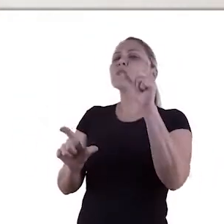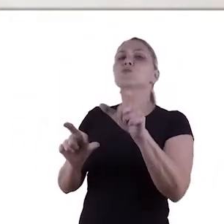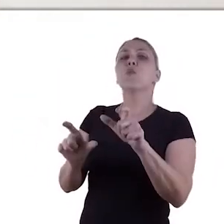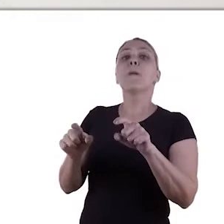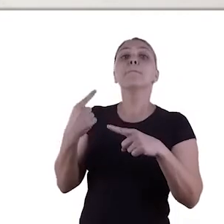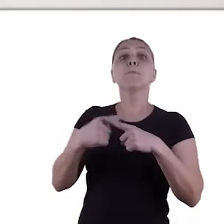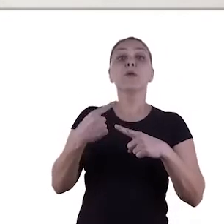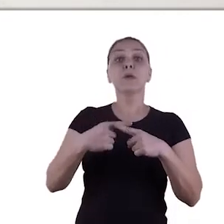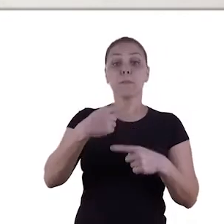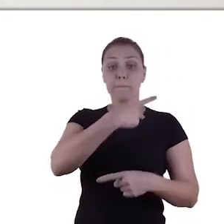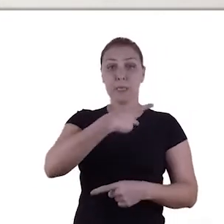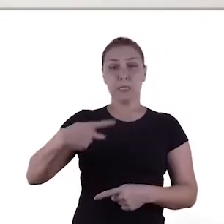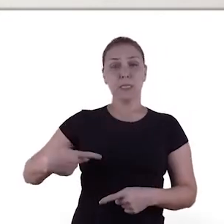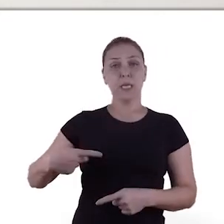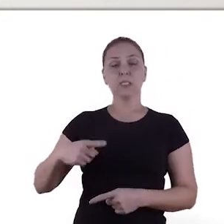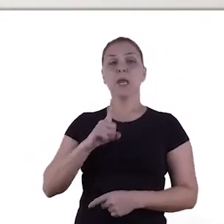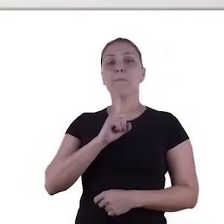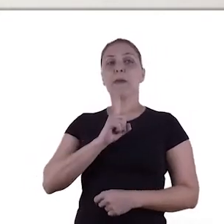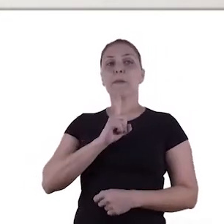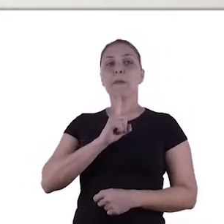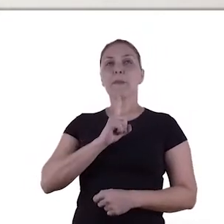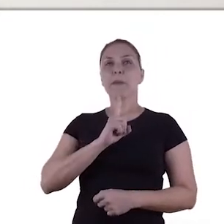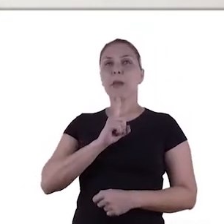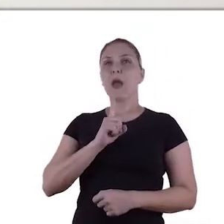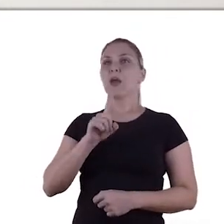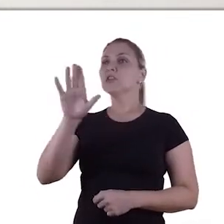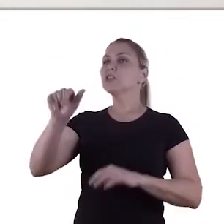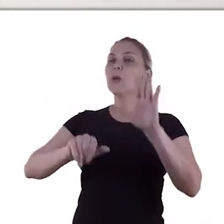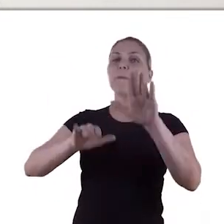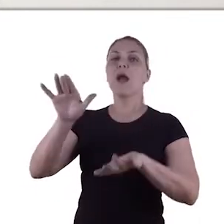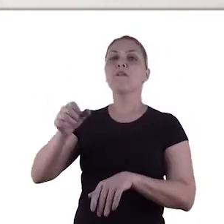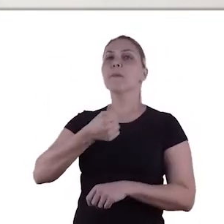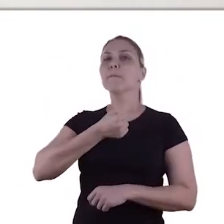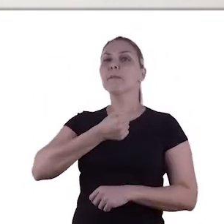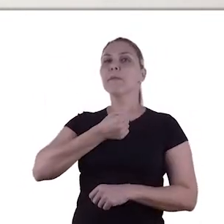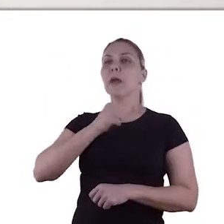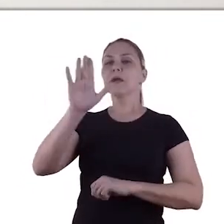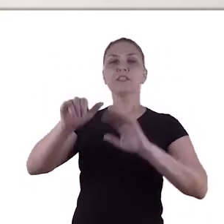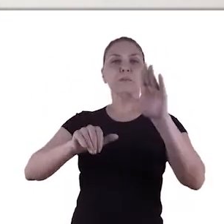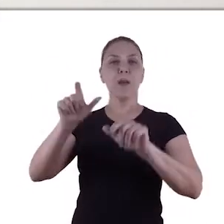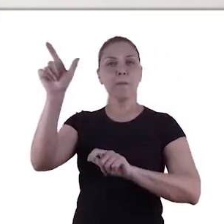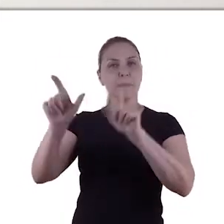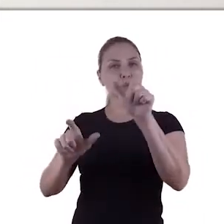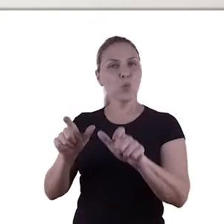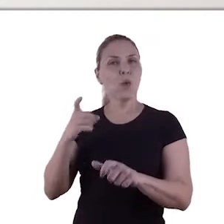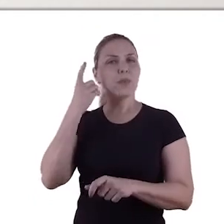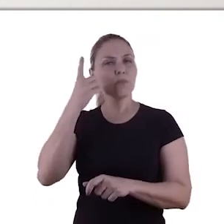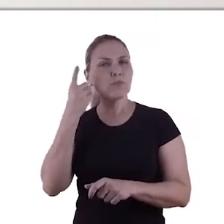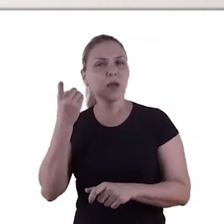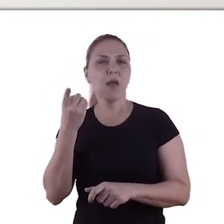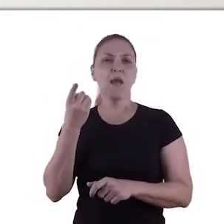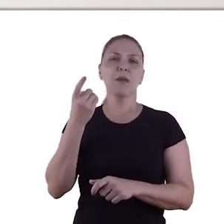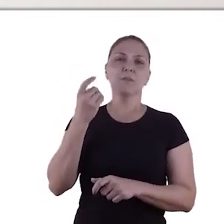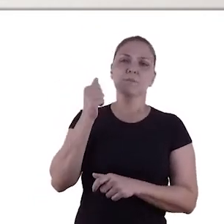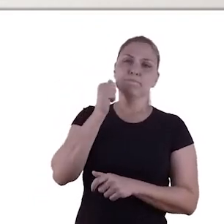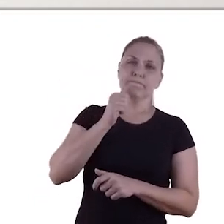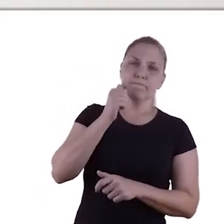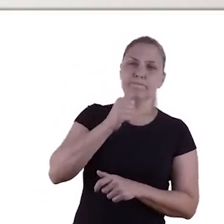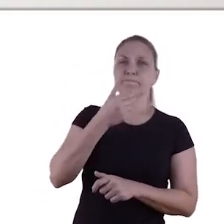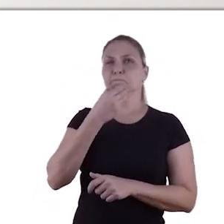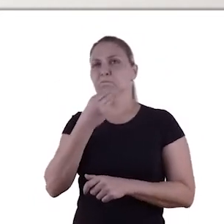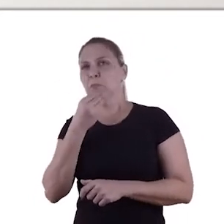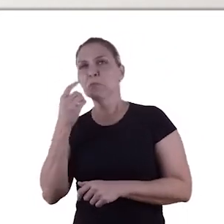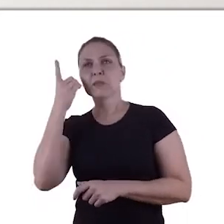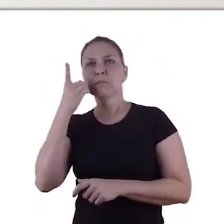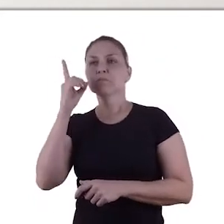presidente chamava o deputado ou a deputada para poder votar. Né? A sessão estava acontecendo de uma forma